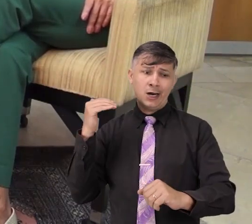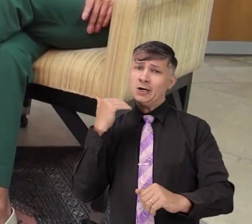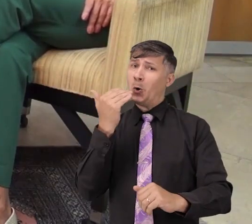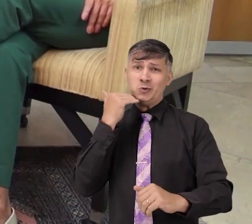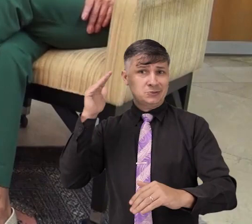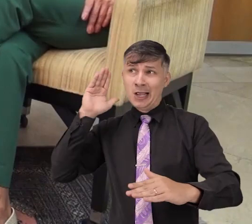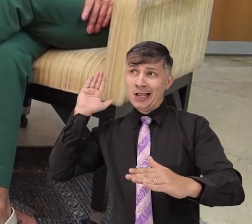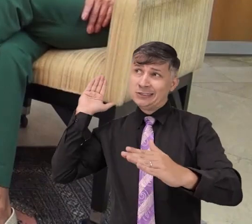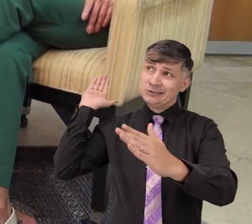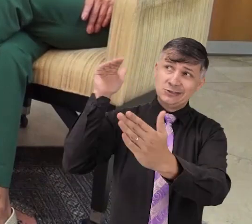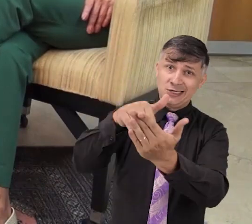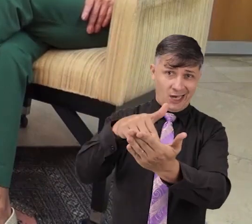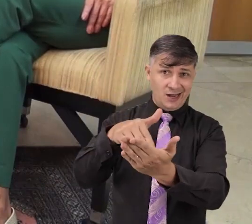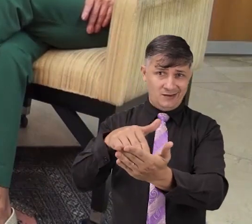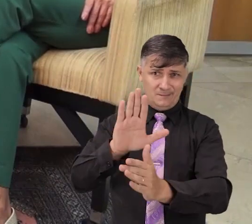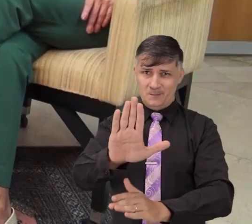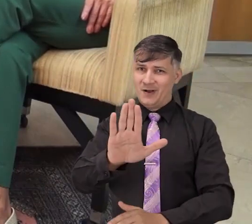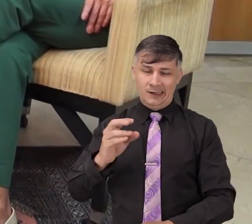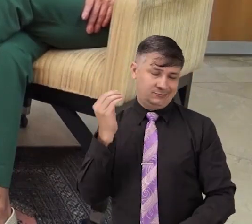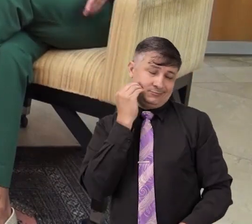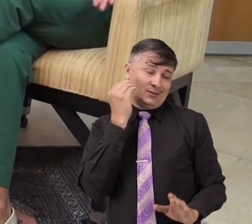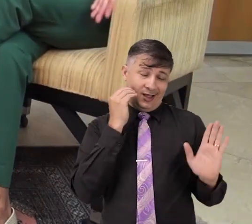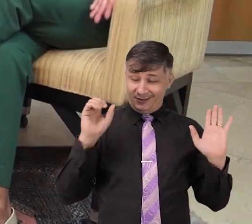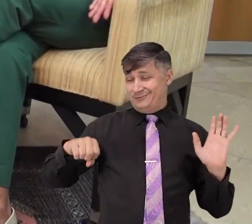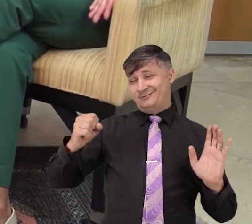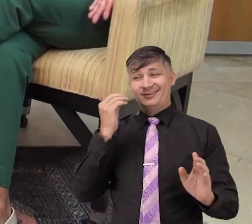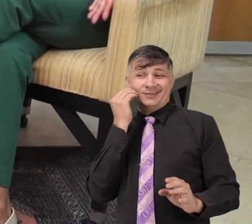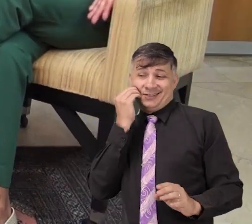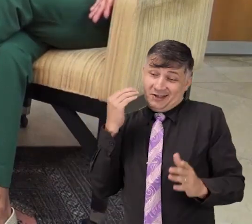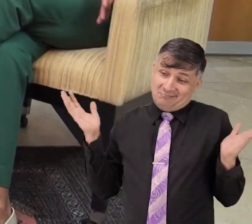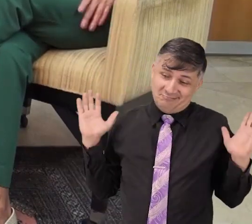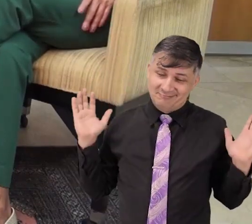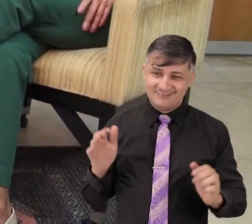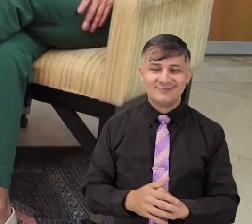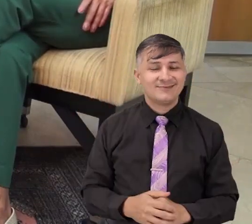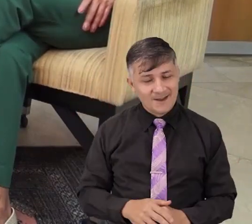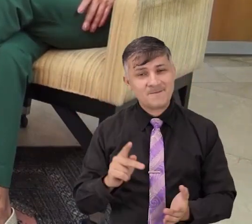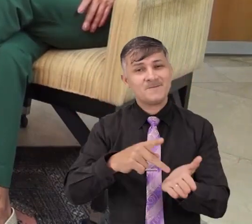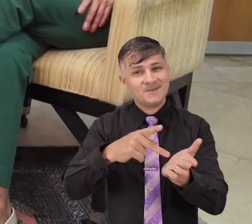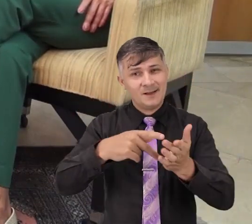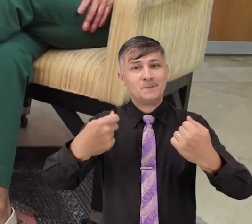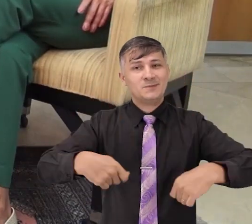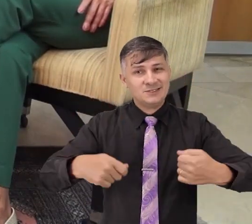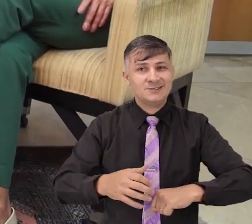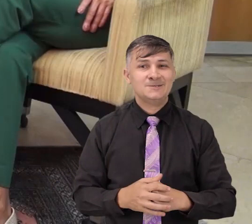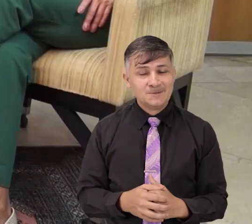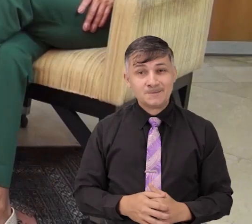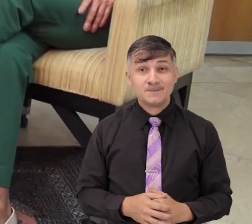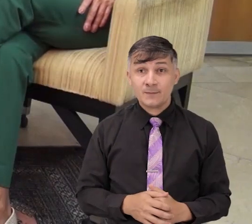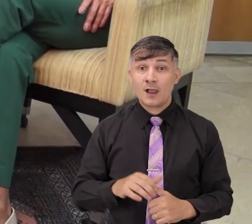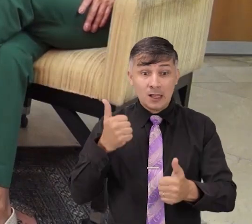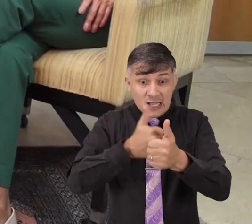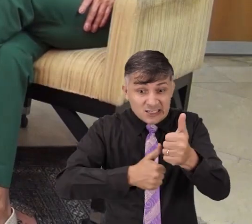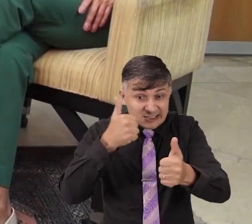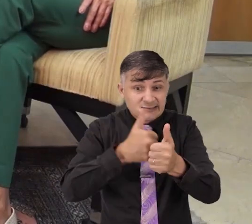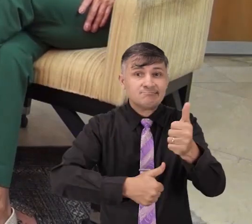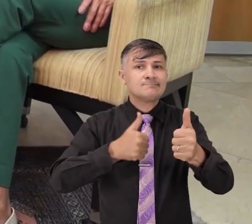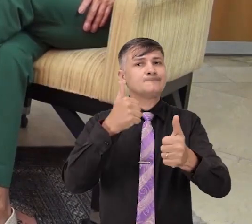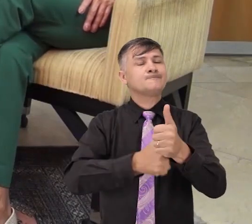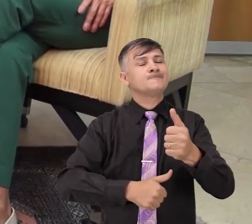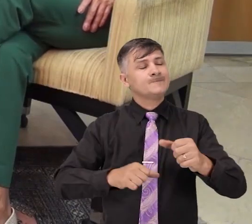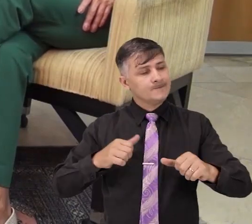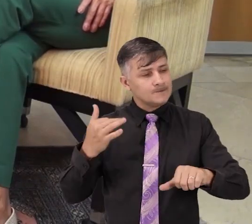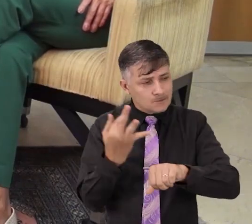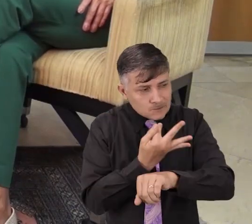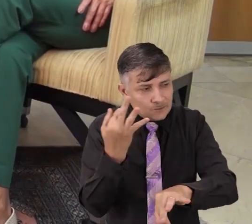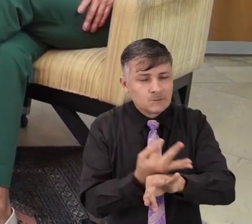têm que ter determinação. Com certeza. Tem que ter... A gente tenta, né? É reação, é resistência e